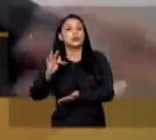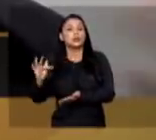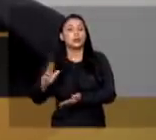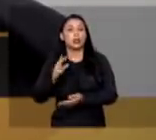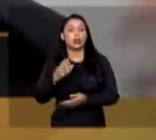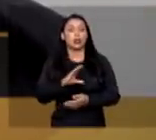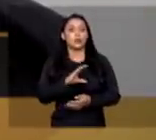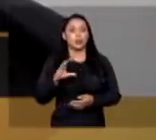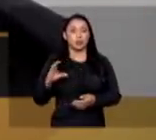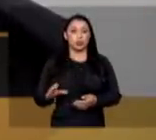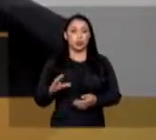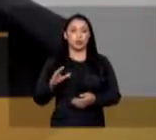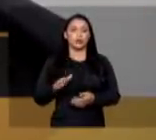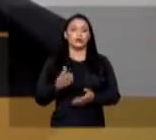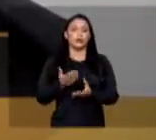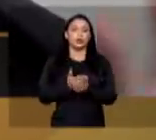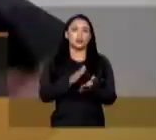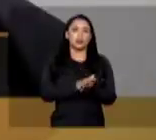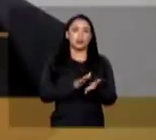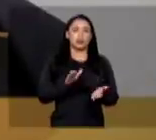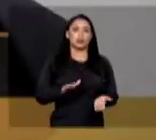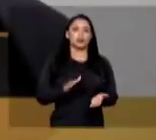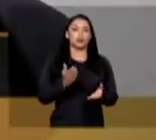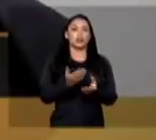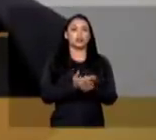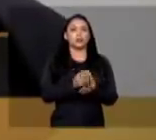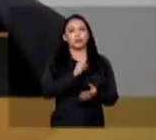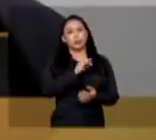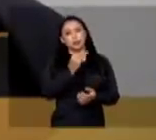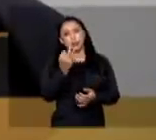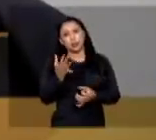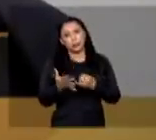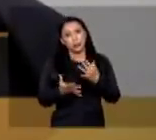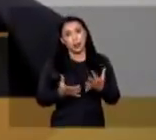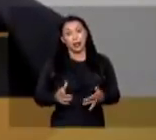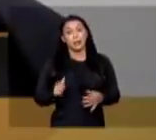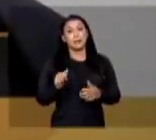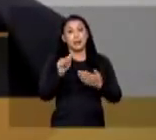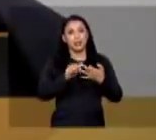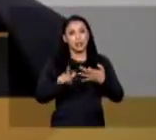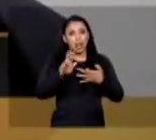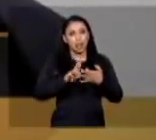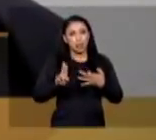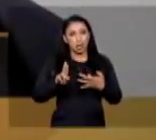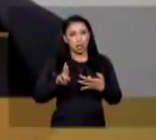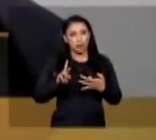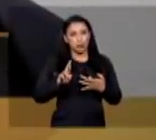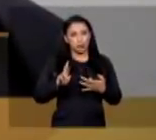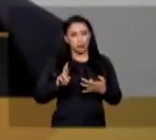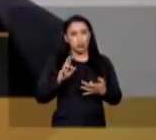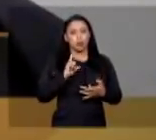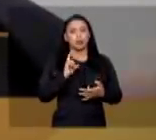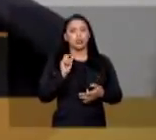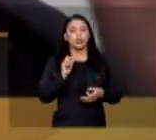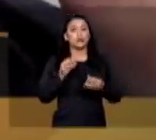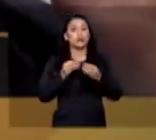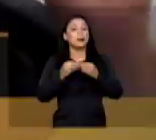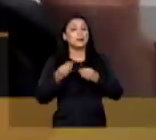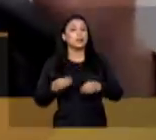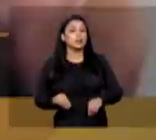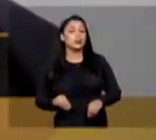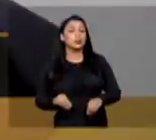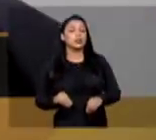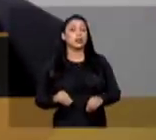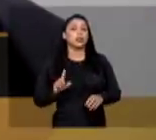de habeas corpus foi estendida aos autos das ações penais tais. Neste agravo, discorrem os impetrantes sobre a prejudicialidade